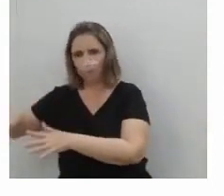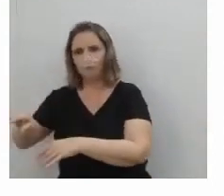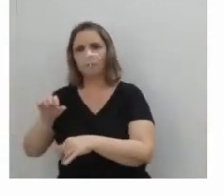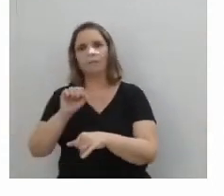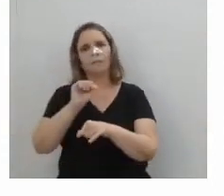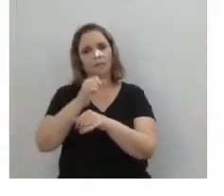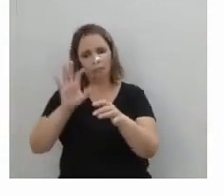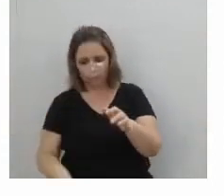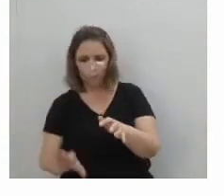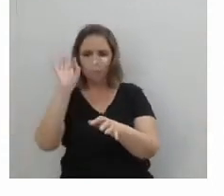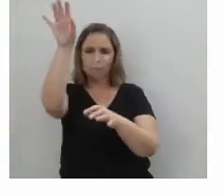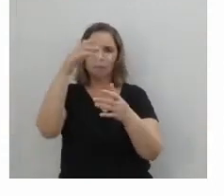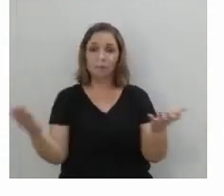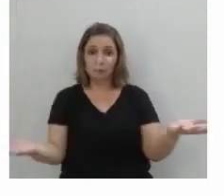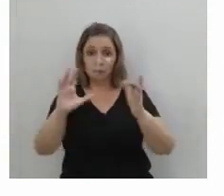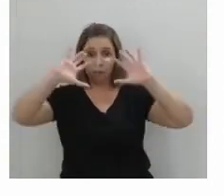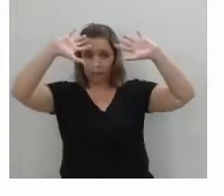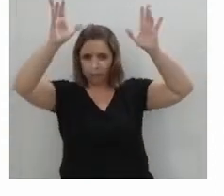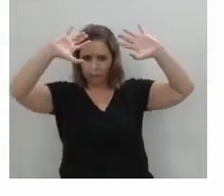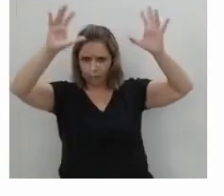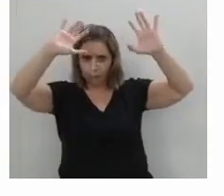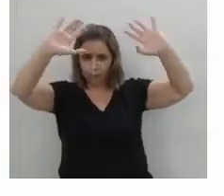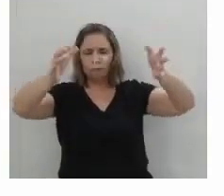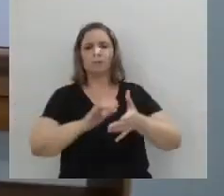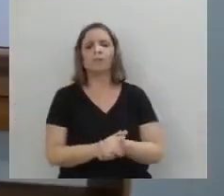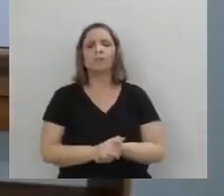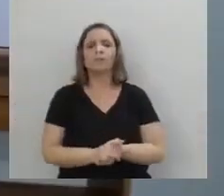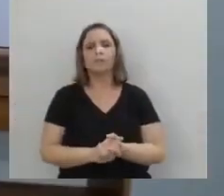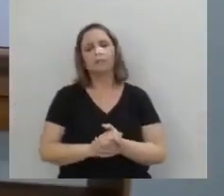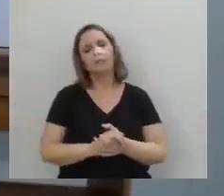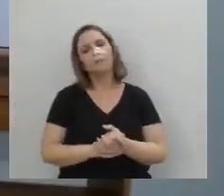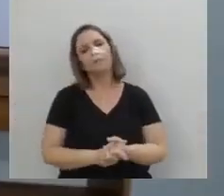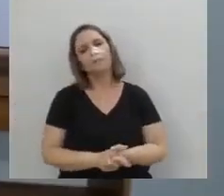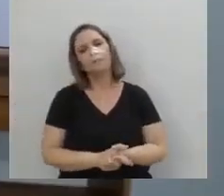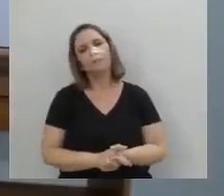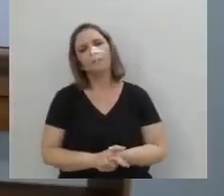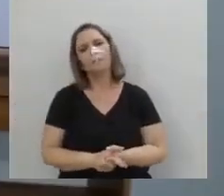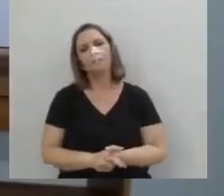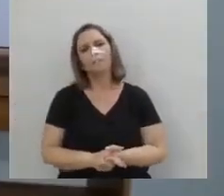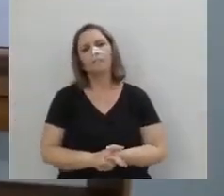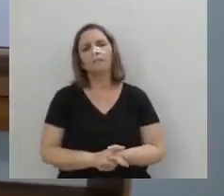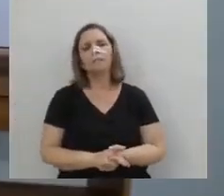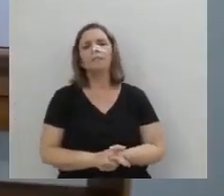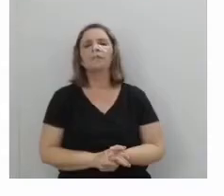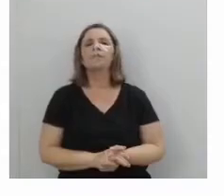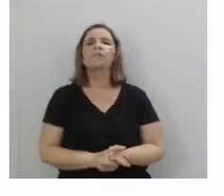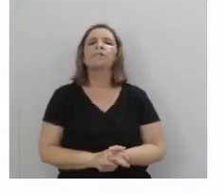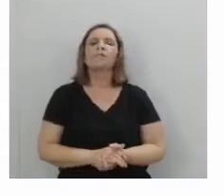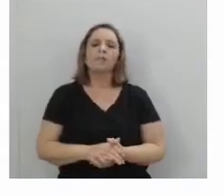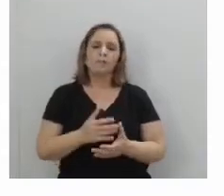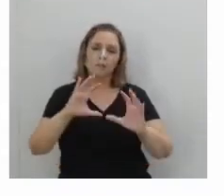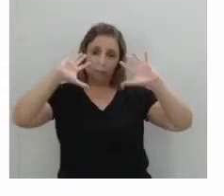no basquetebol e vamos conhecer um pouco do voleibol. O voleibol ou vôlei, vamos lá para a história do voleibol.